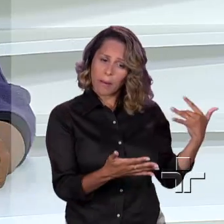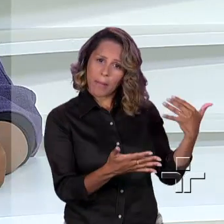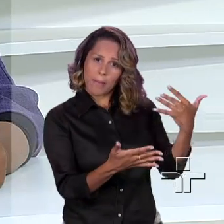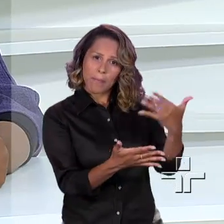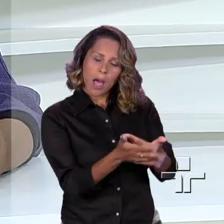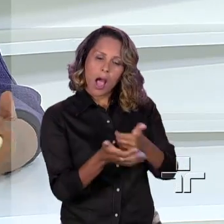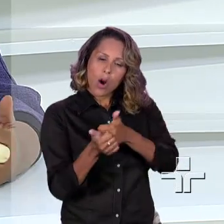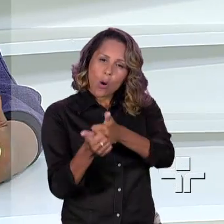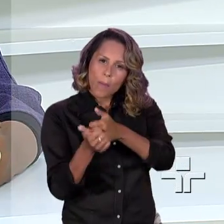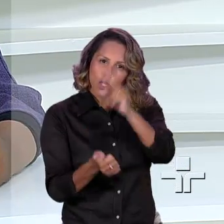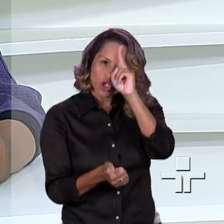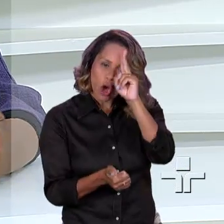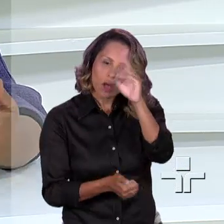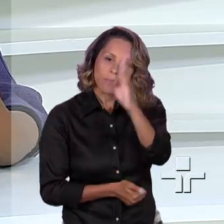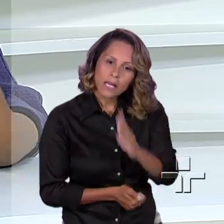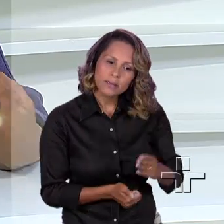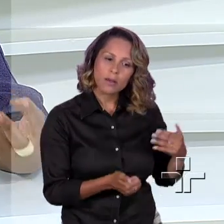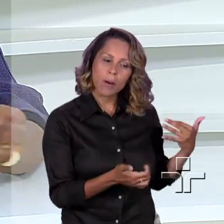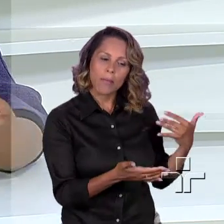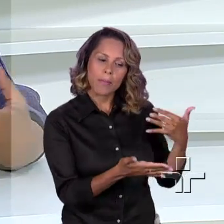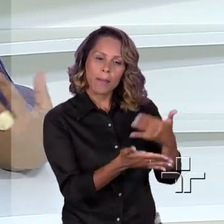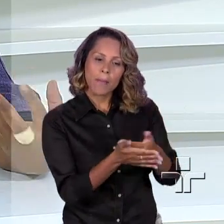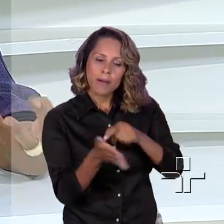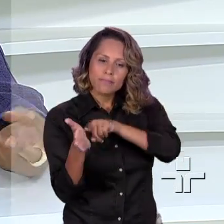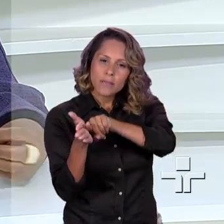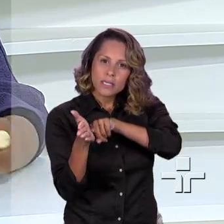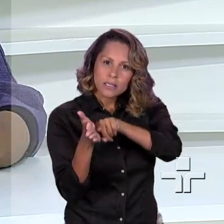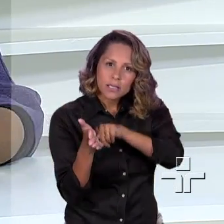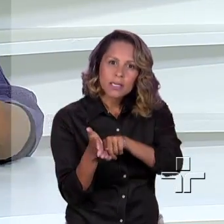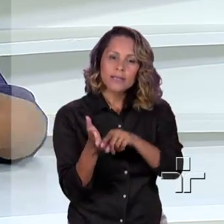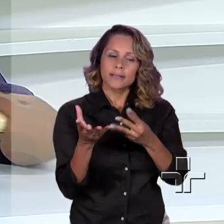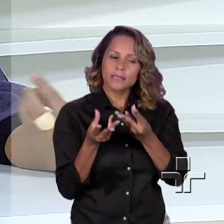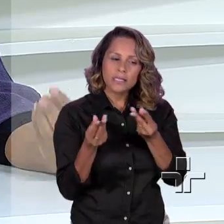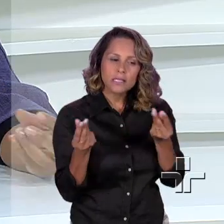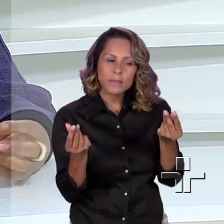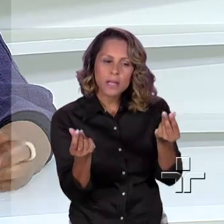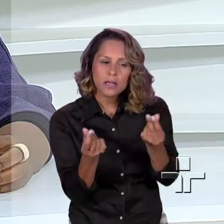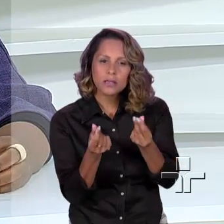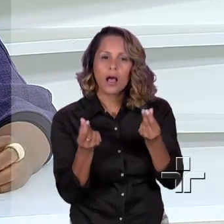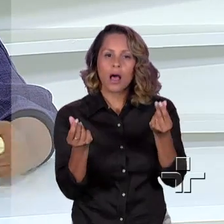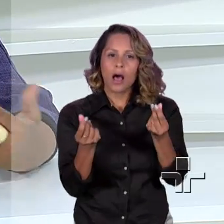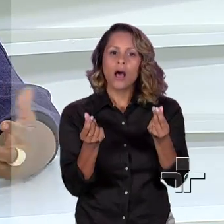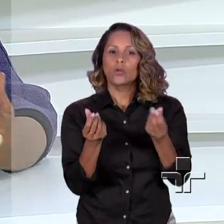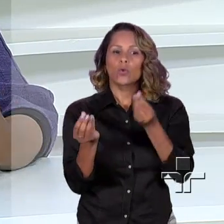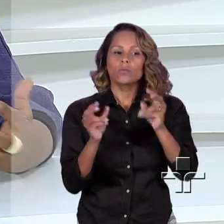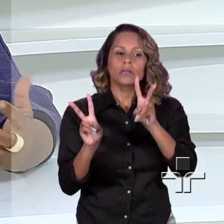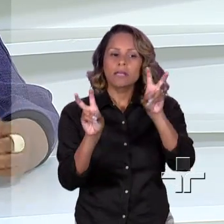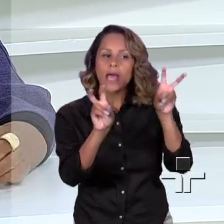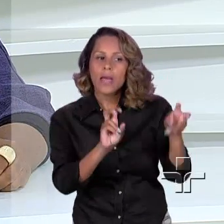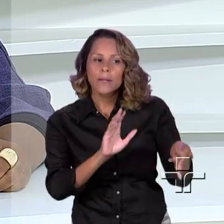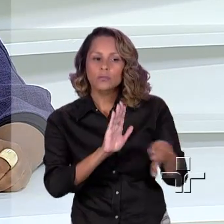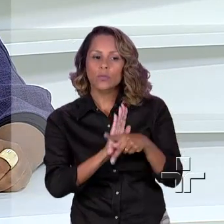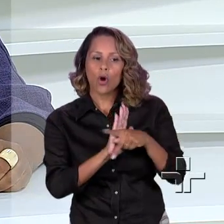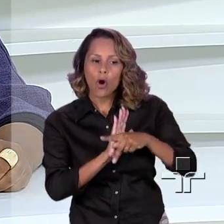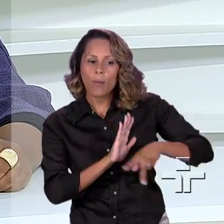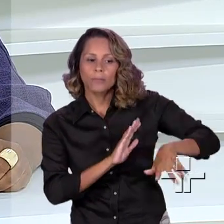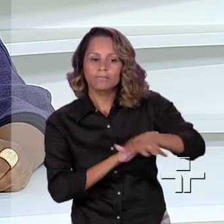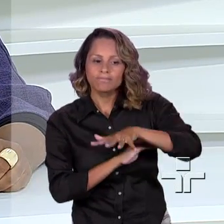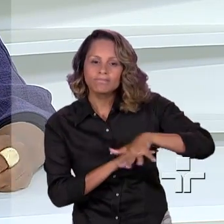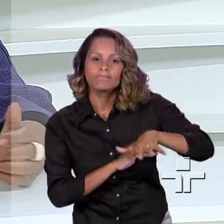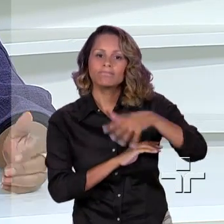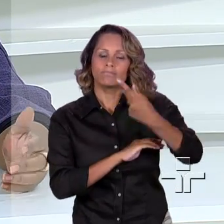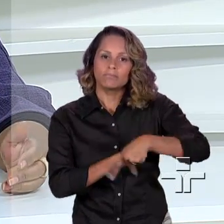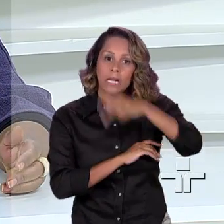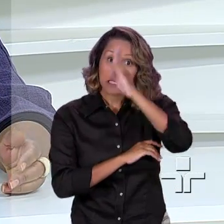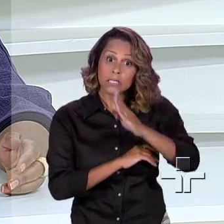no Brasil, como brasilianista, completamente sensibilizado com essas questões, envolvidos, né, de uma certa forma, até na sua própria